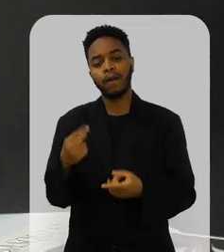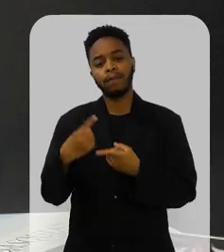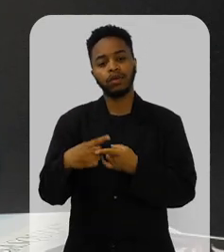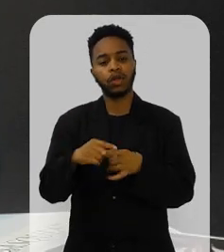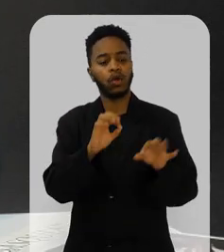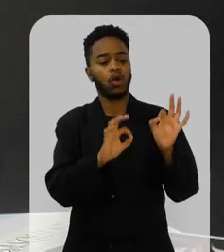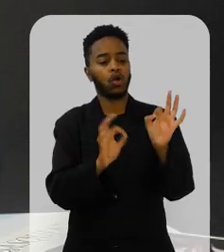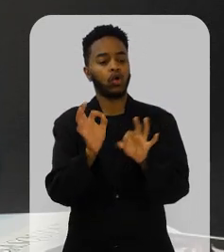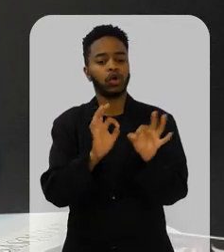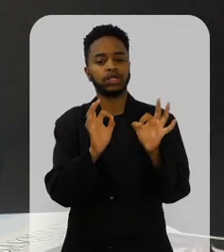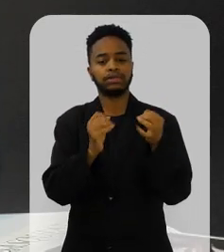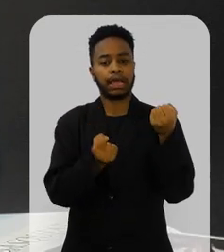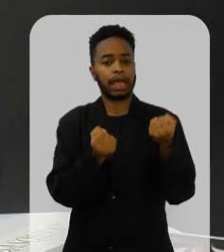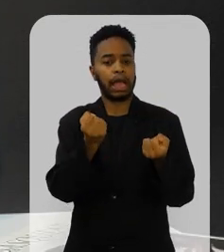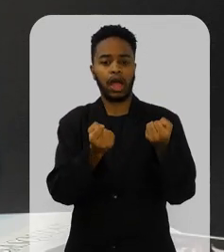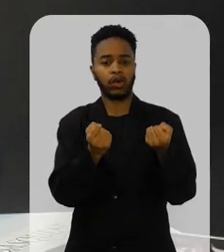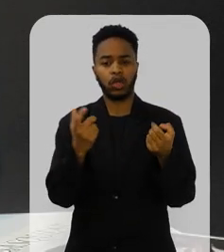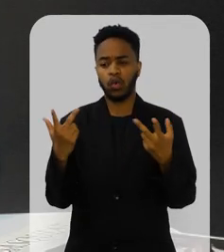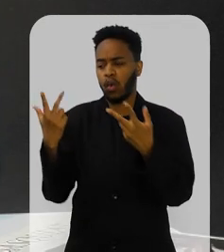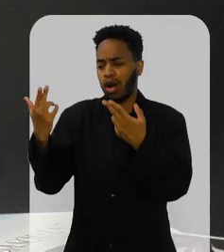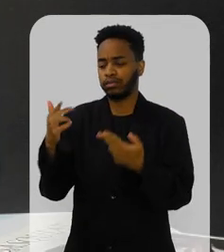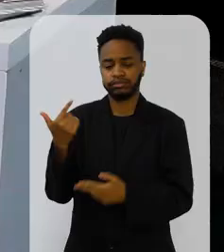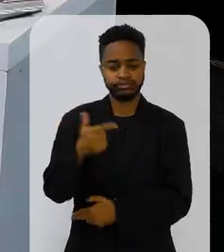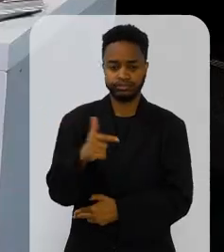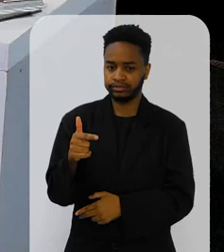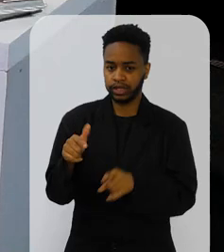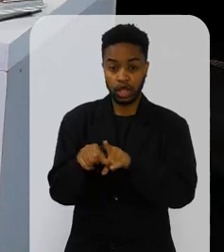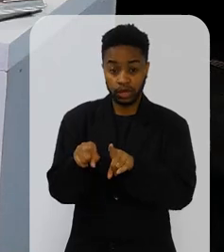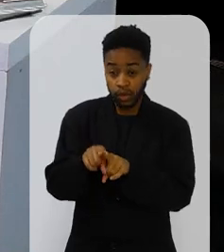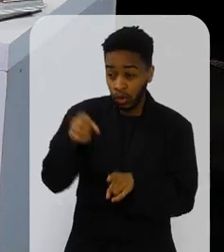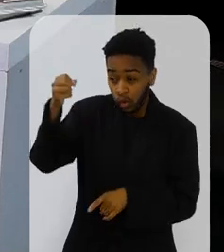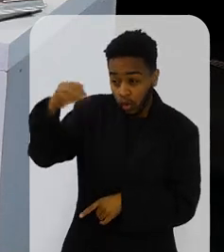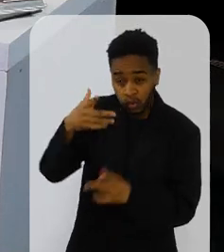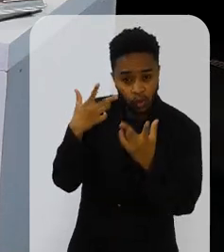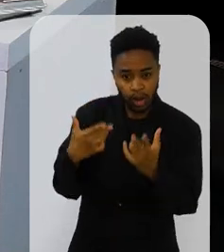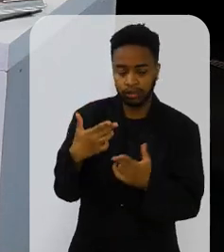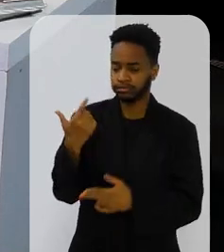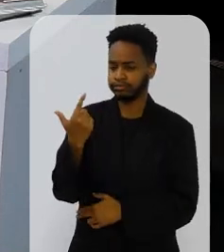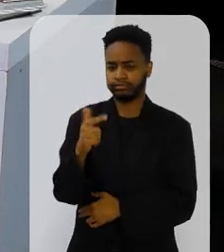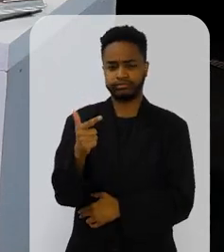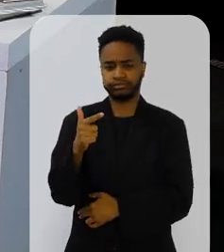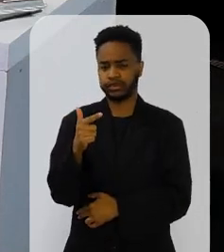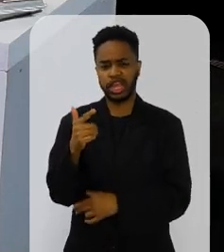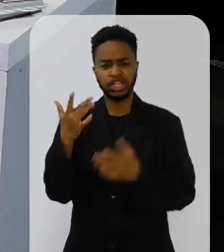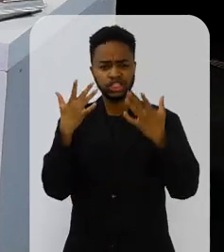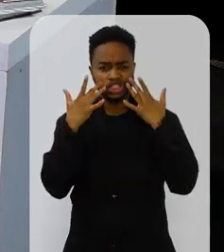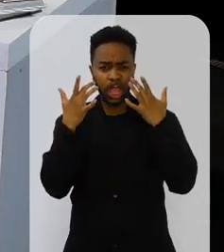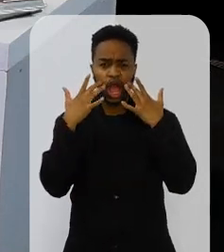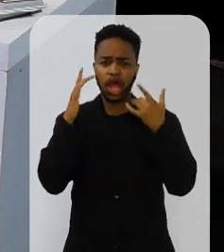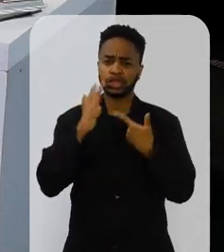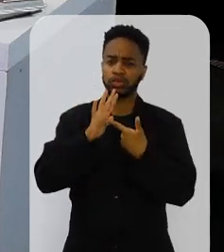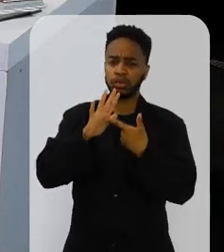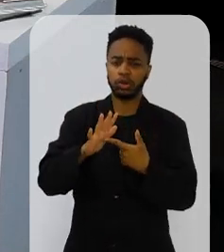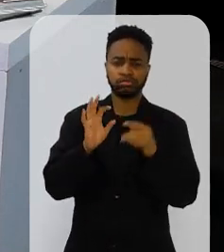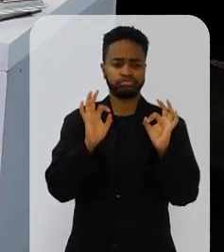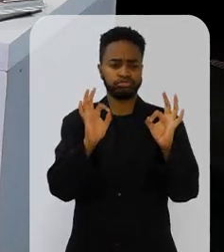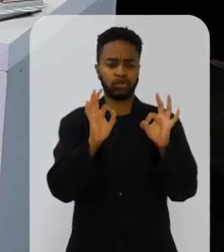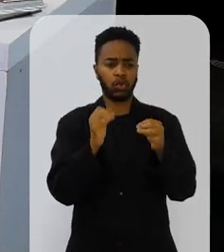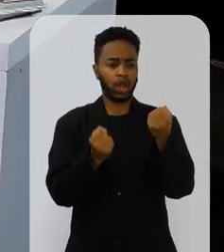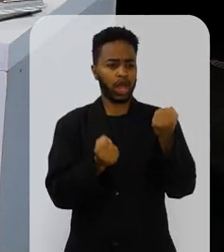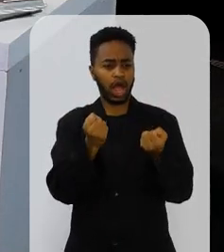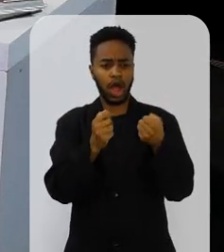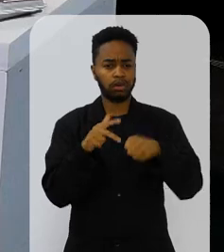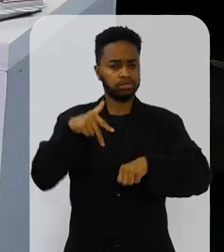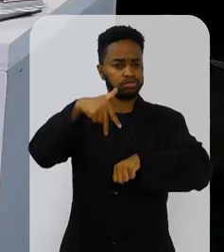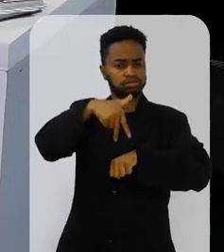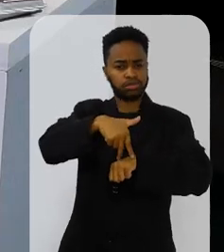alegorias não tem melhor que Iluminação. Iluminação teatral. Destaque em cima de cara. Destaque em